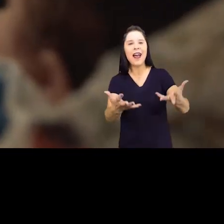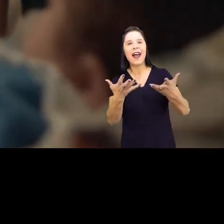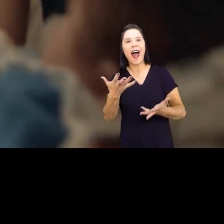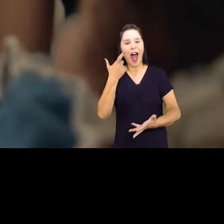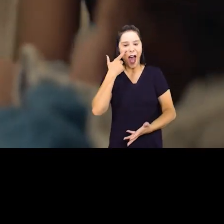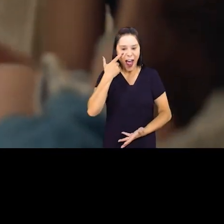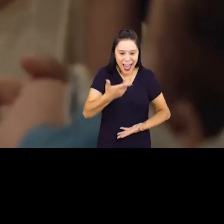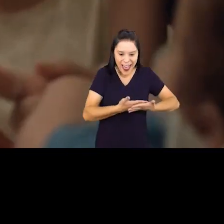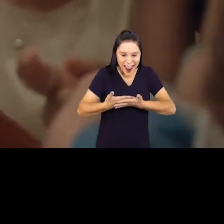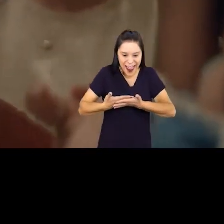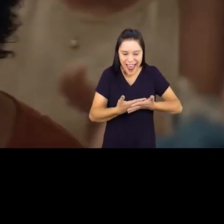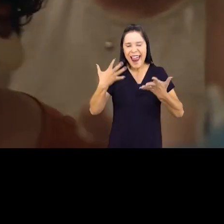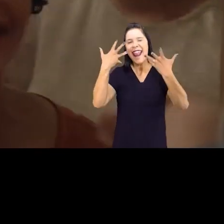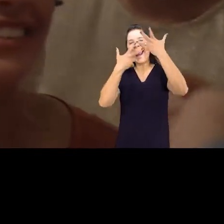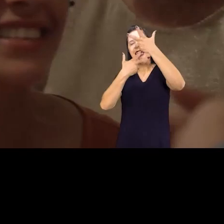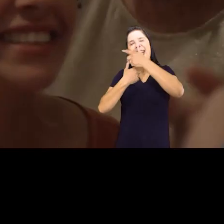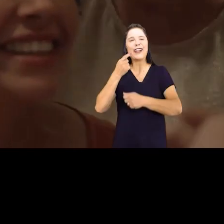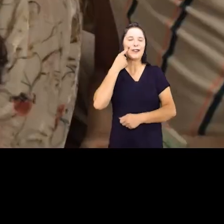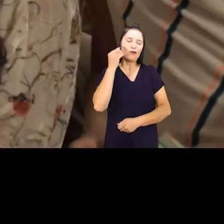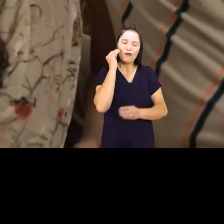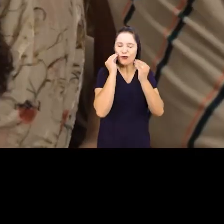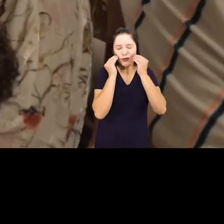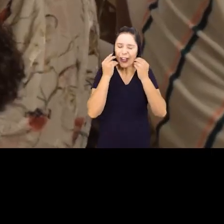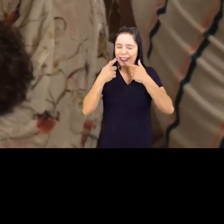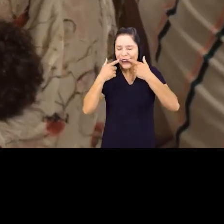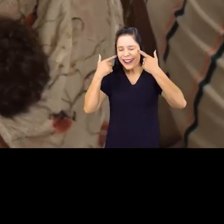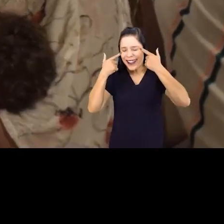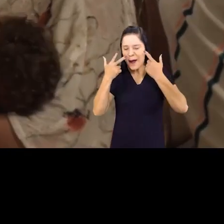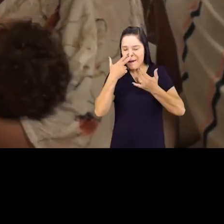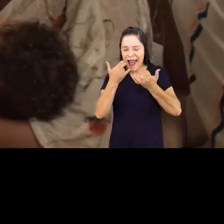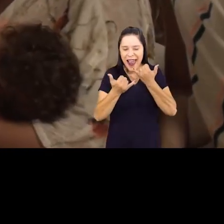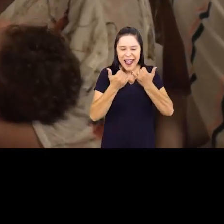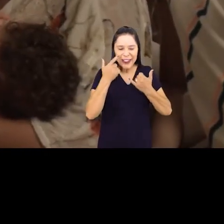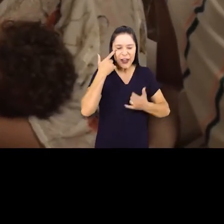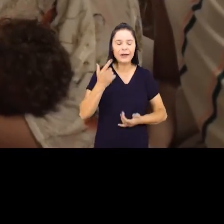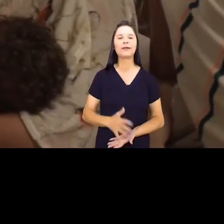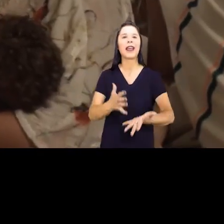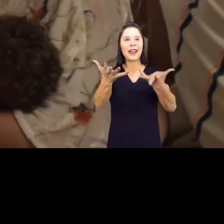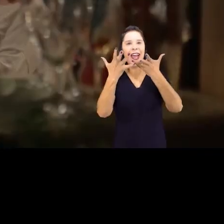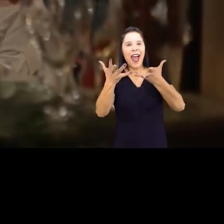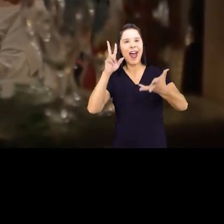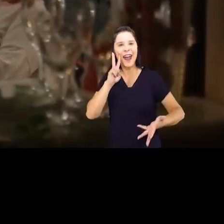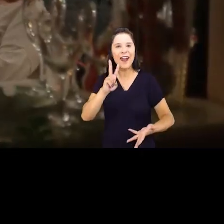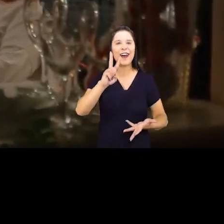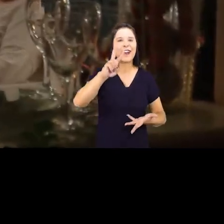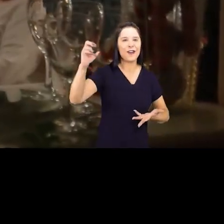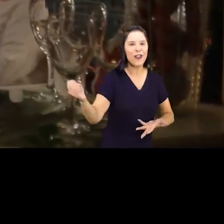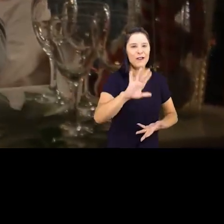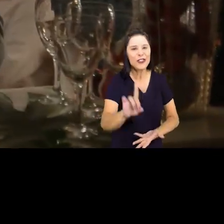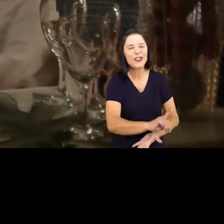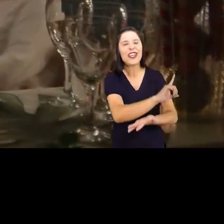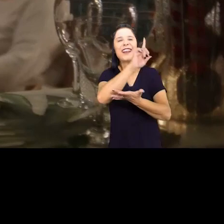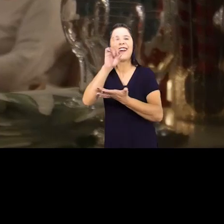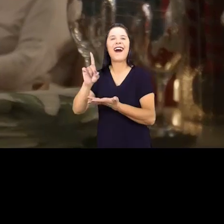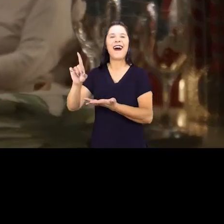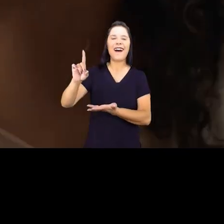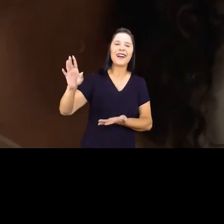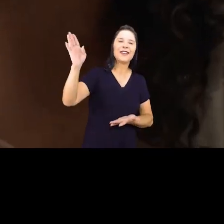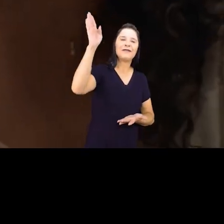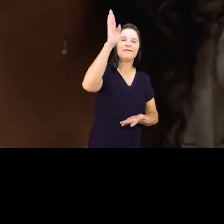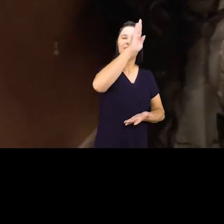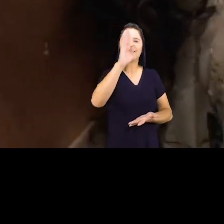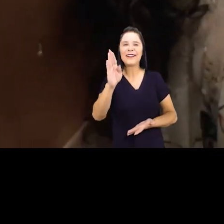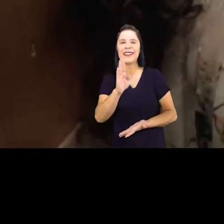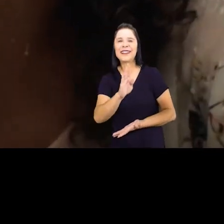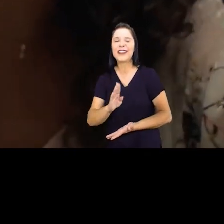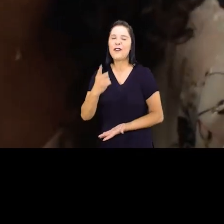Olha, meu neném, não é coisa mais linda? Olha, meus olhos, não tem mais. Quero ver um novo